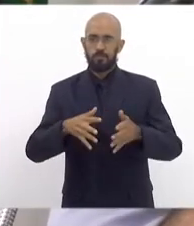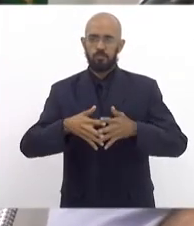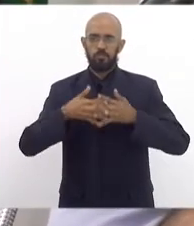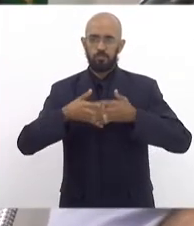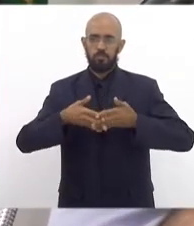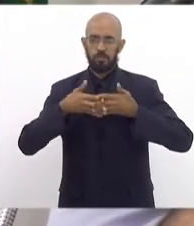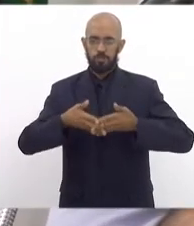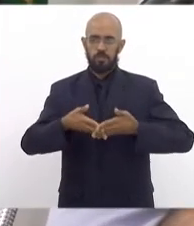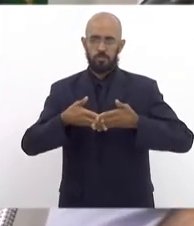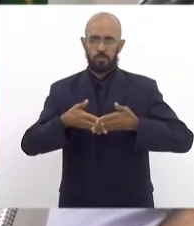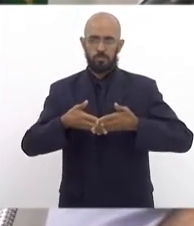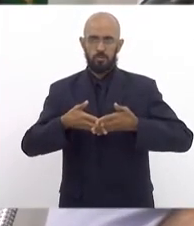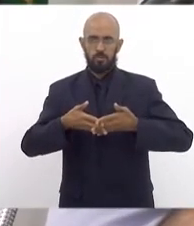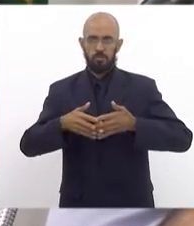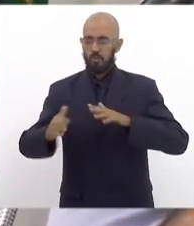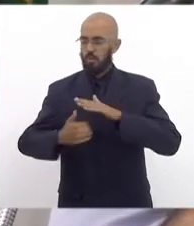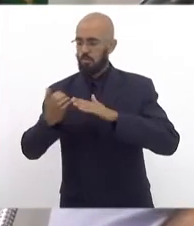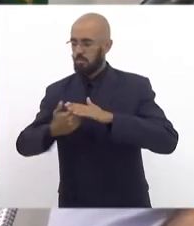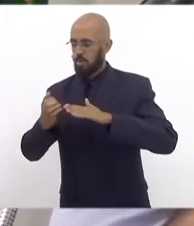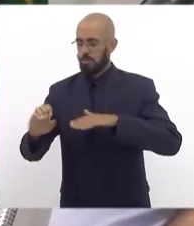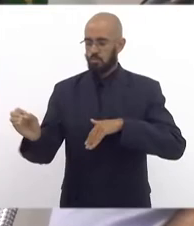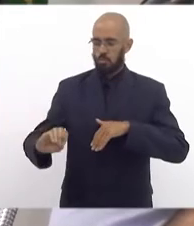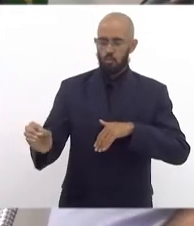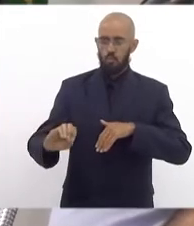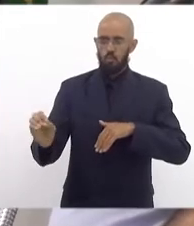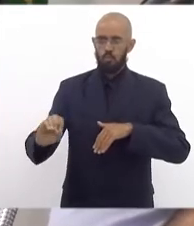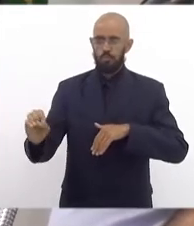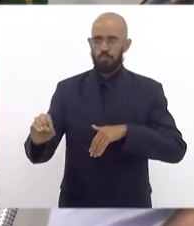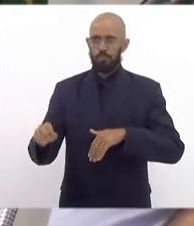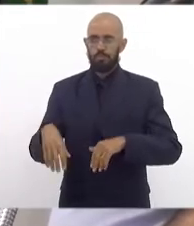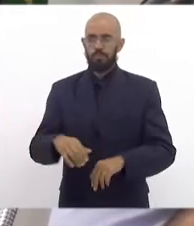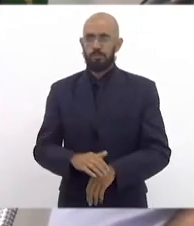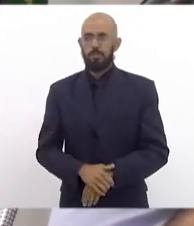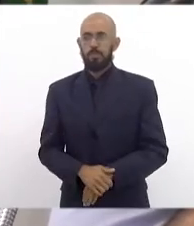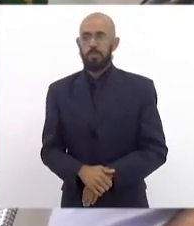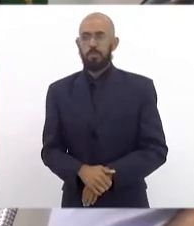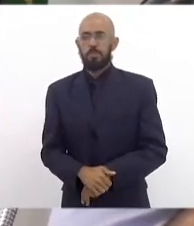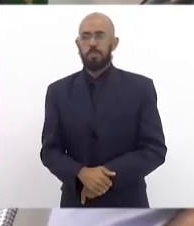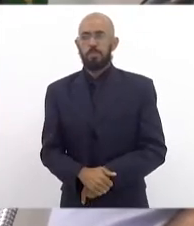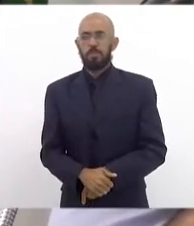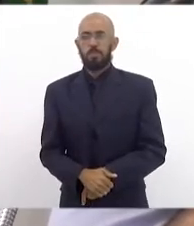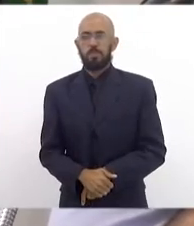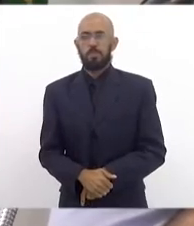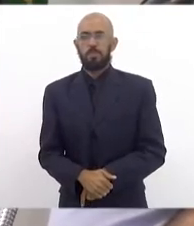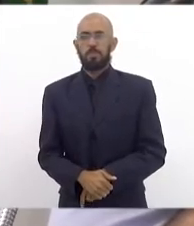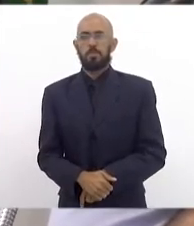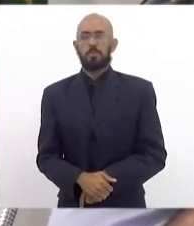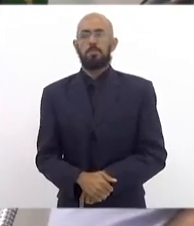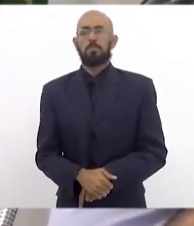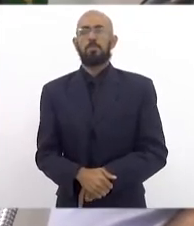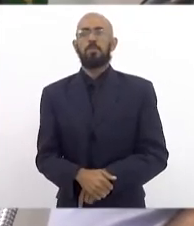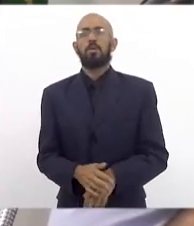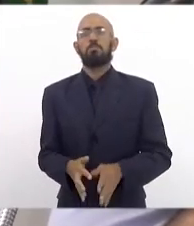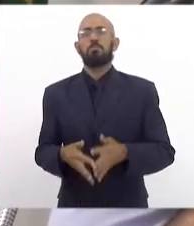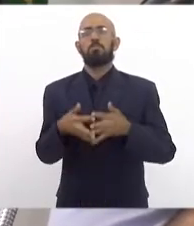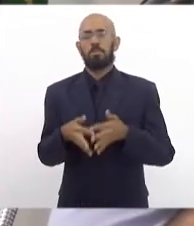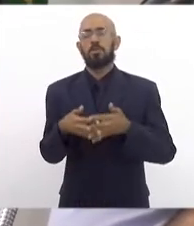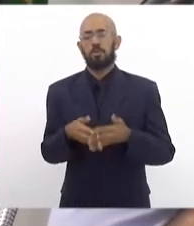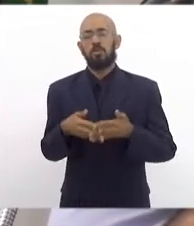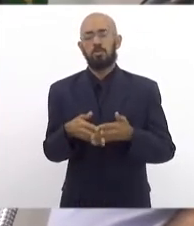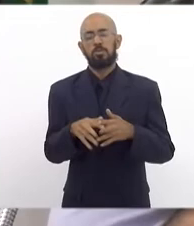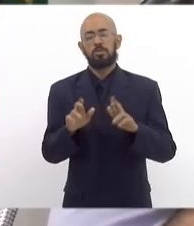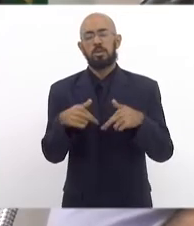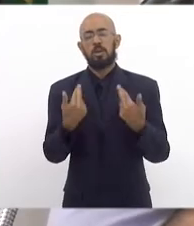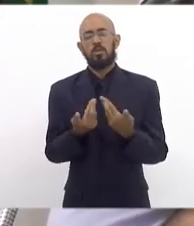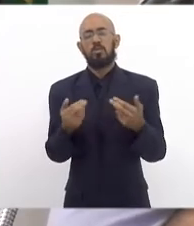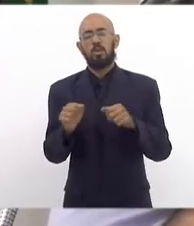foi com empresa nenhuma e a sugestão da estante Areias exatamente de Petrópolis na reunião que eu fiz